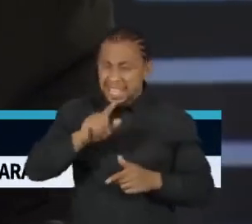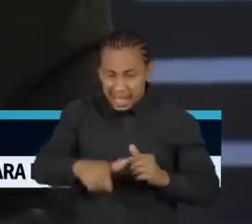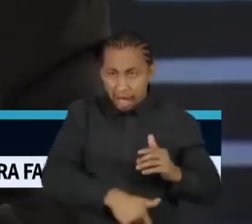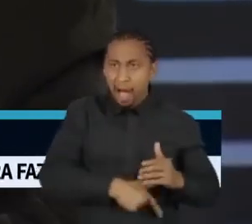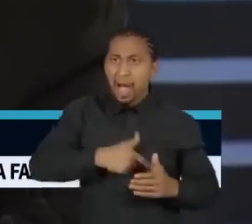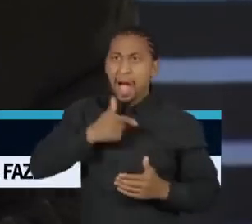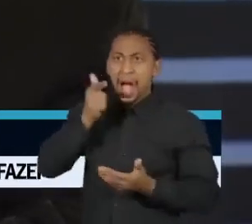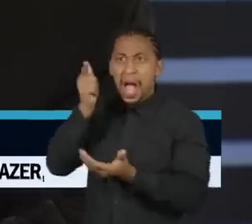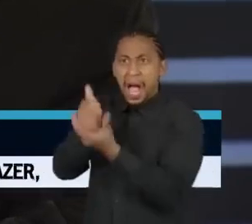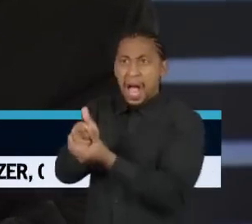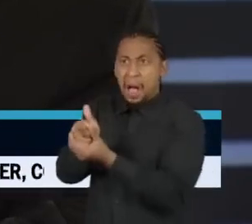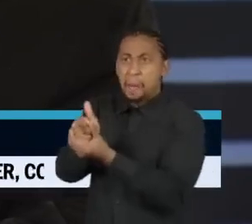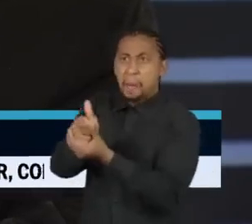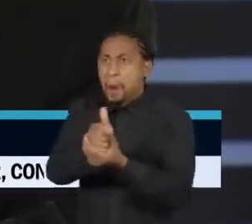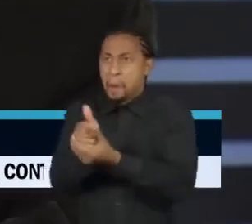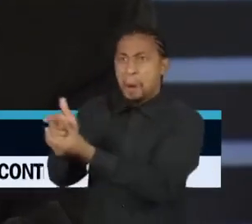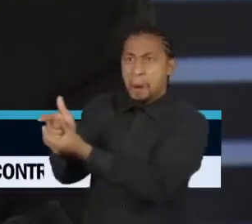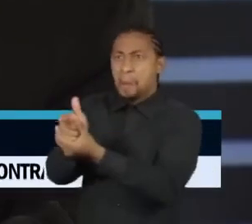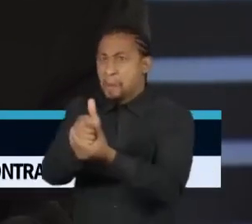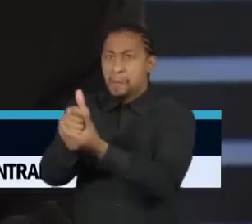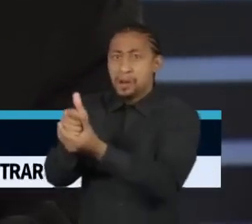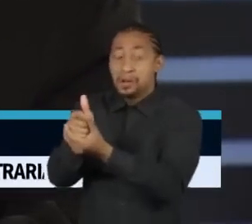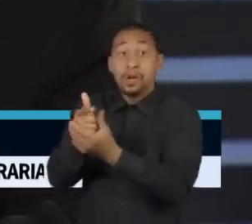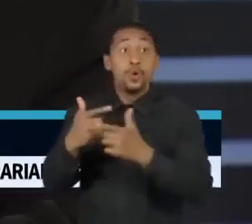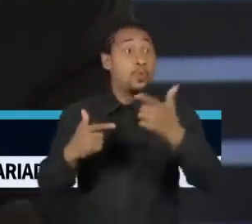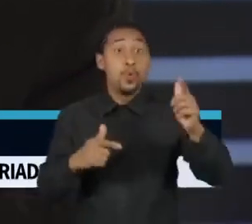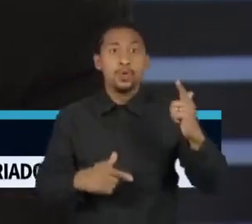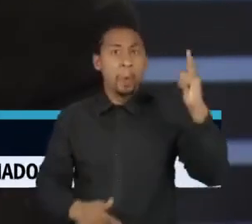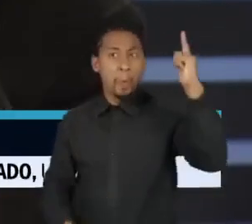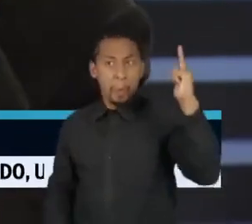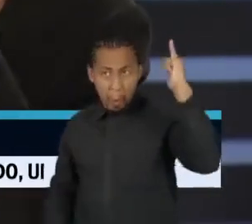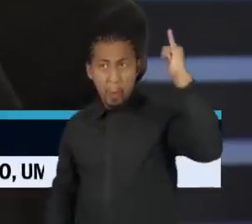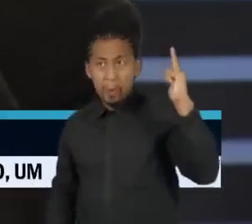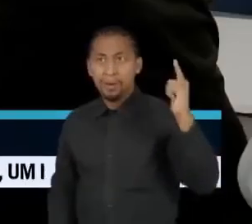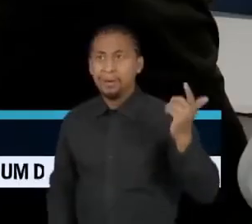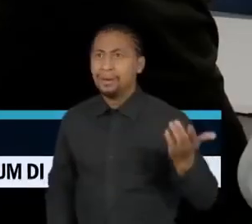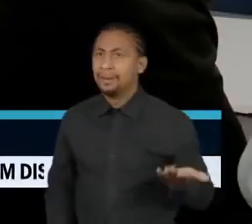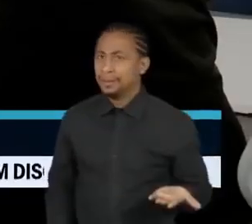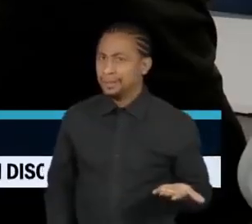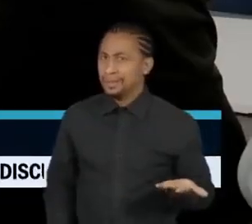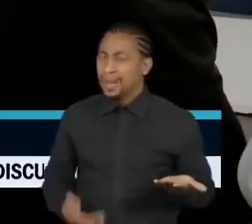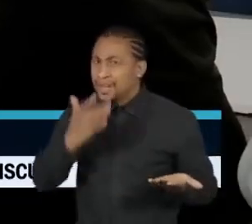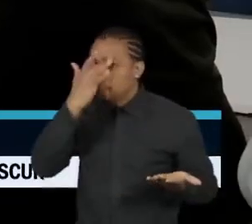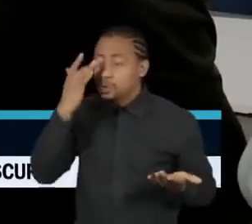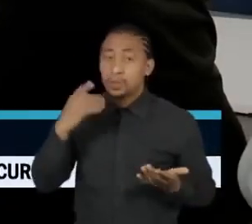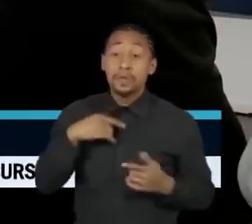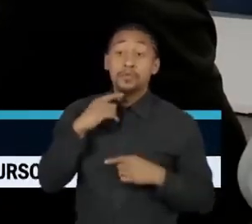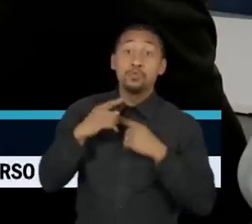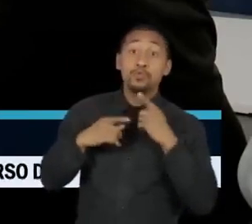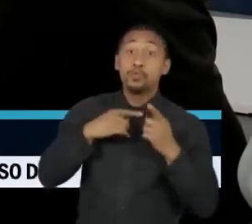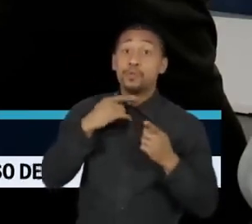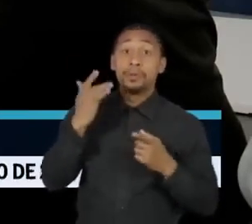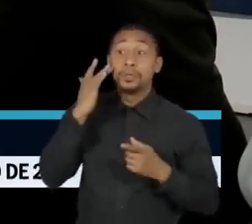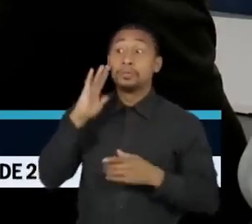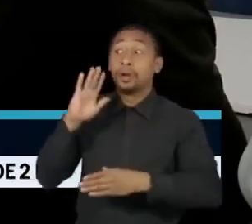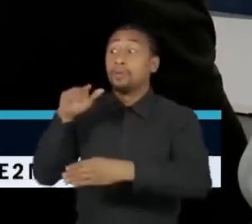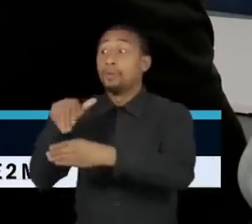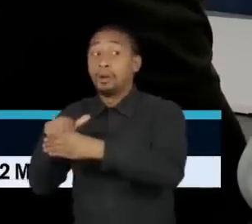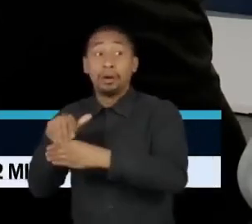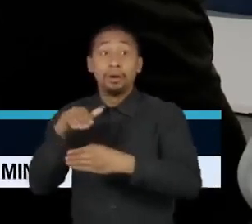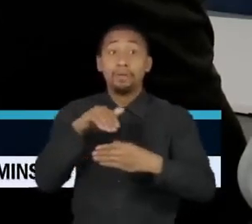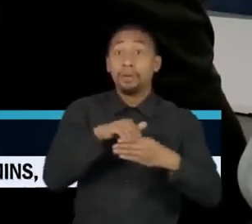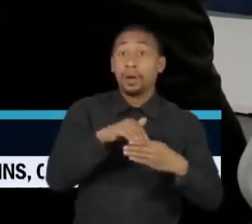saca a arma aí o outro dá um tiro para cima Sem dúvida nenhuma alguém que podia estar em dúvida né Aquele de eleitor que